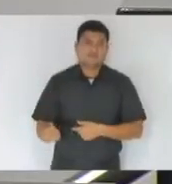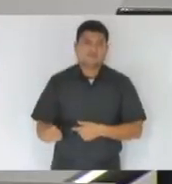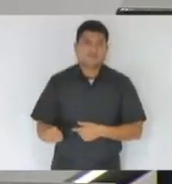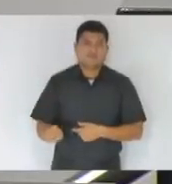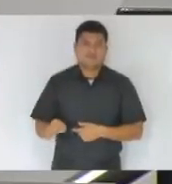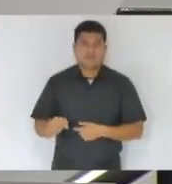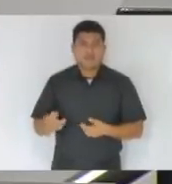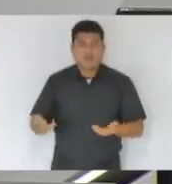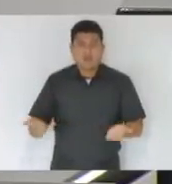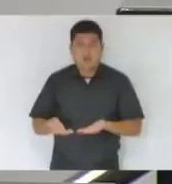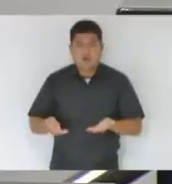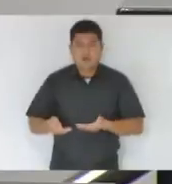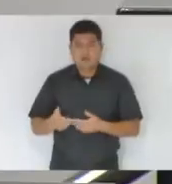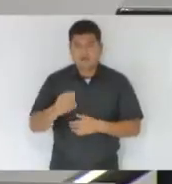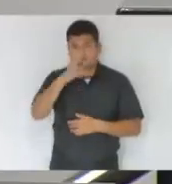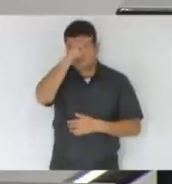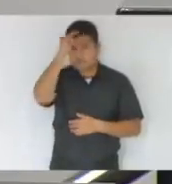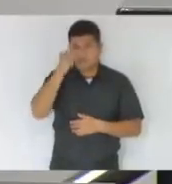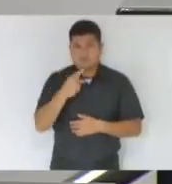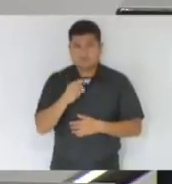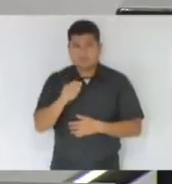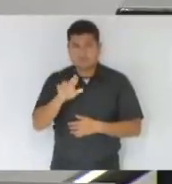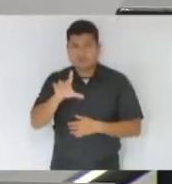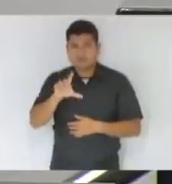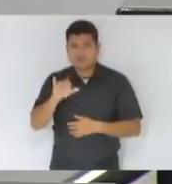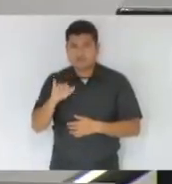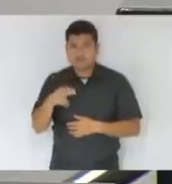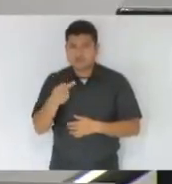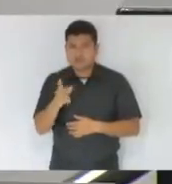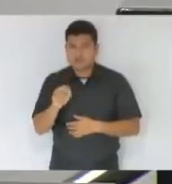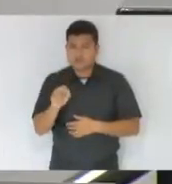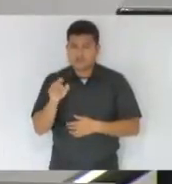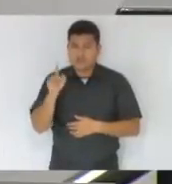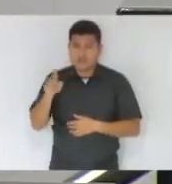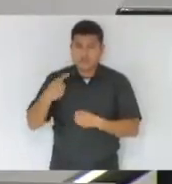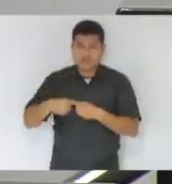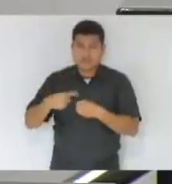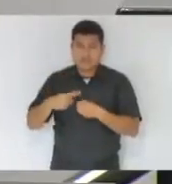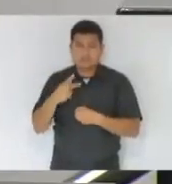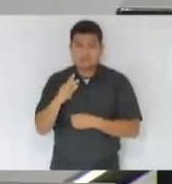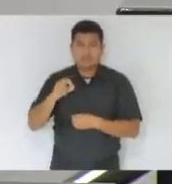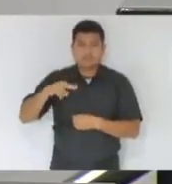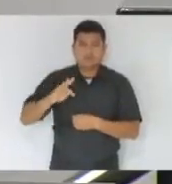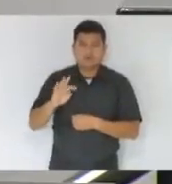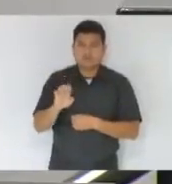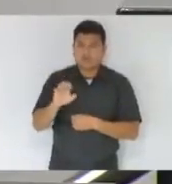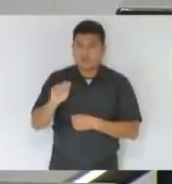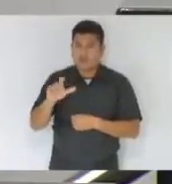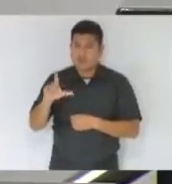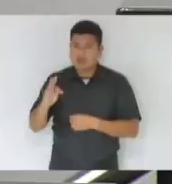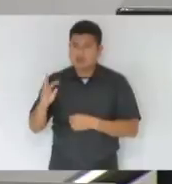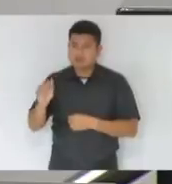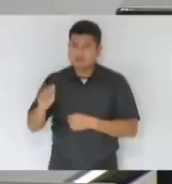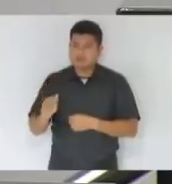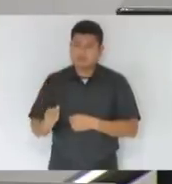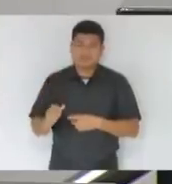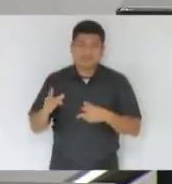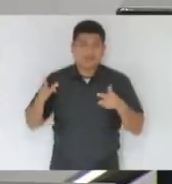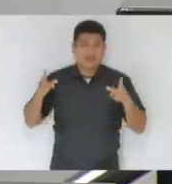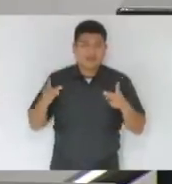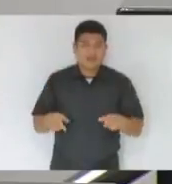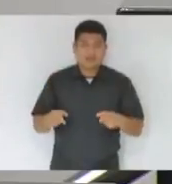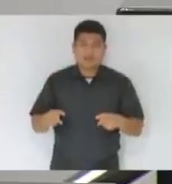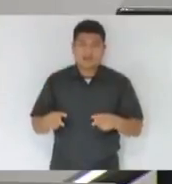Paulinho, lá de Ponte Alta, que tem a mesma situação da SC, que liga Ponte Alta